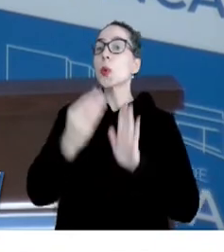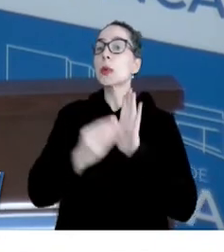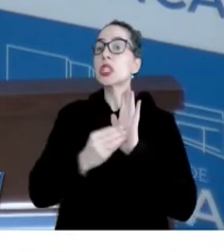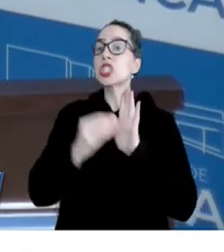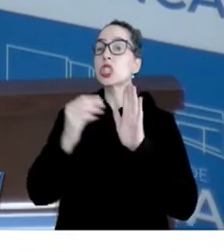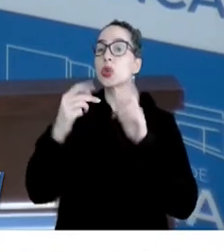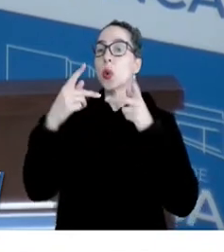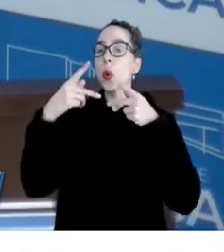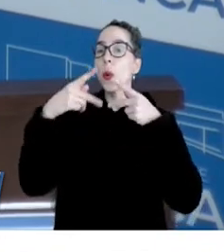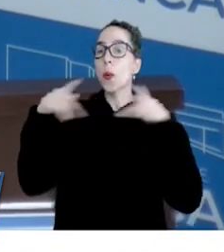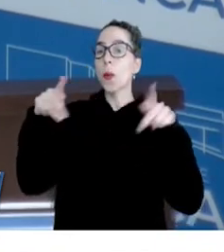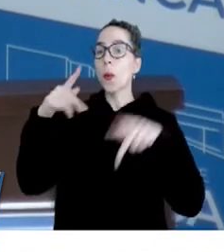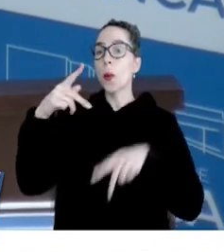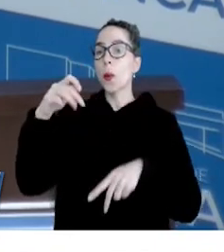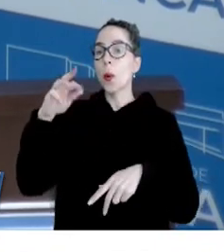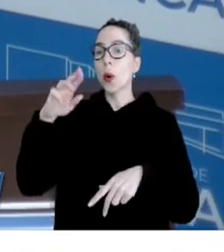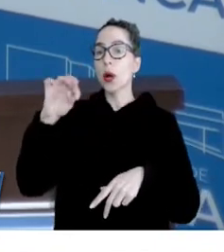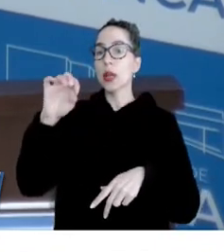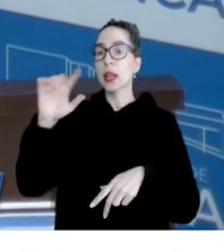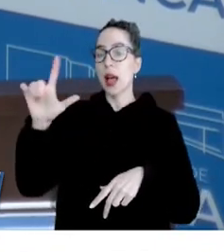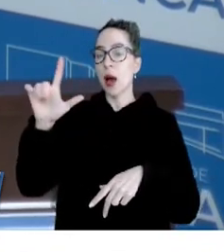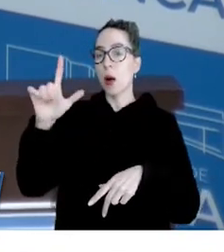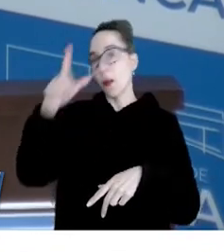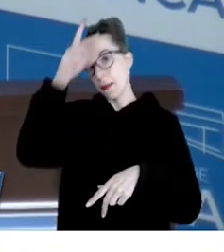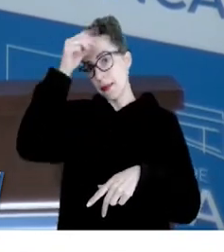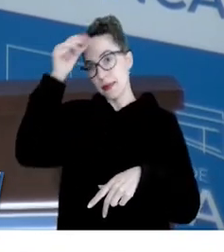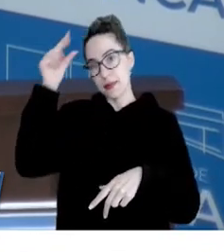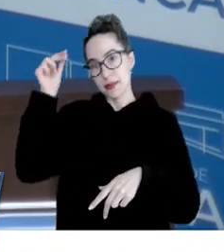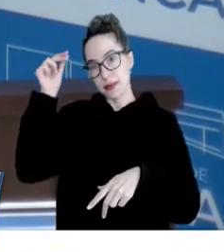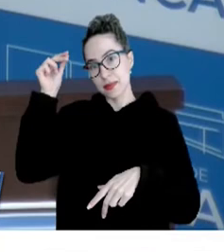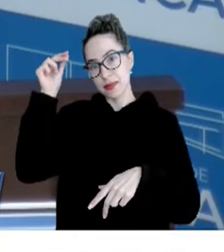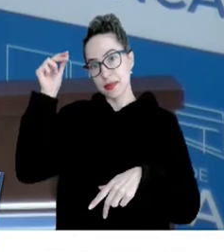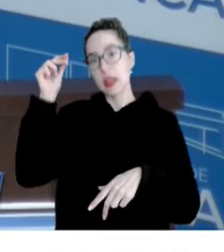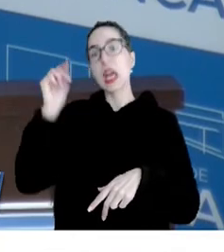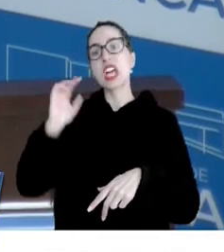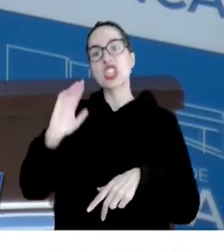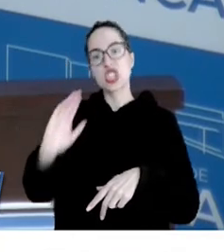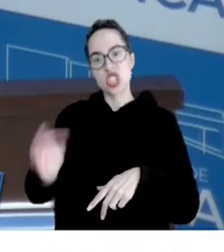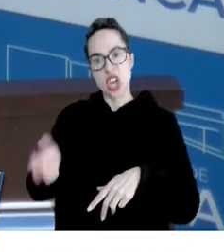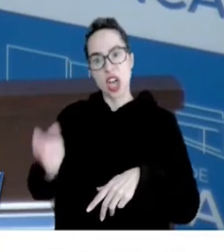da prefeitura. Isso já está sendo feito,